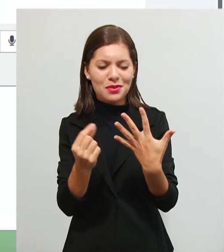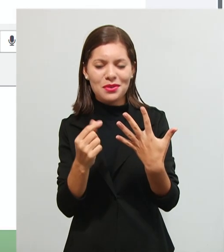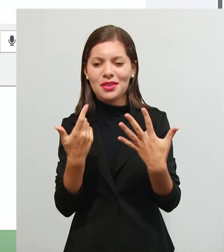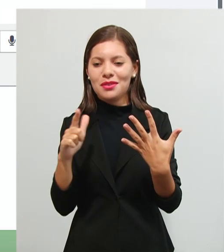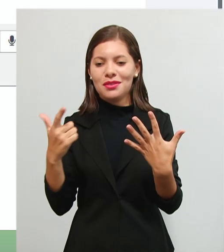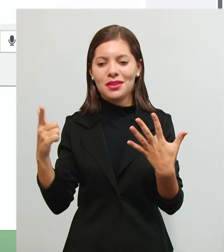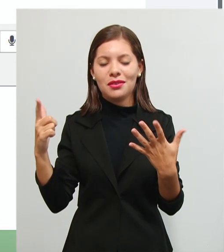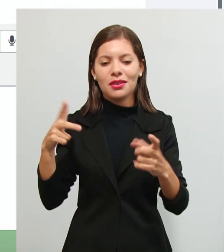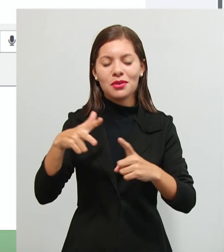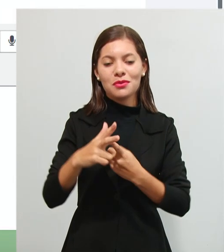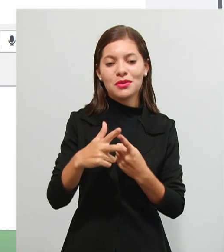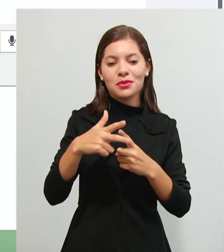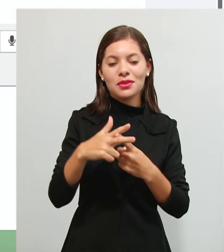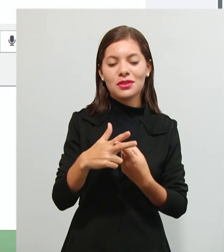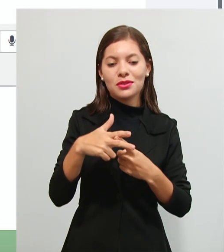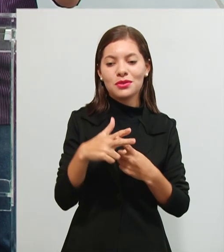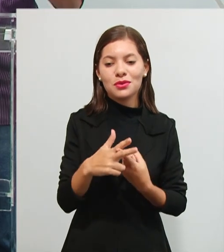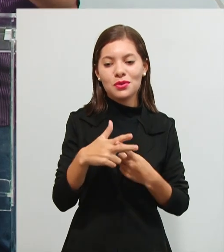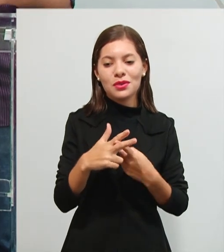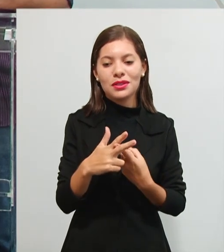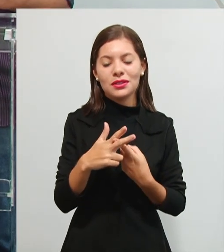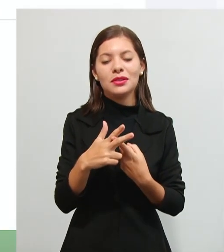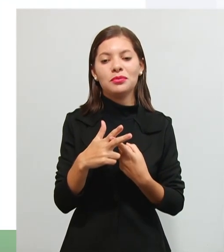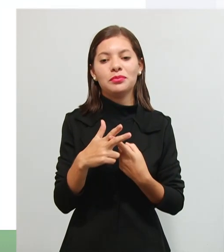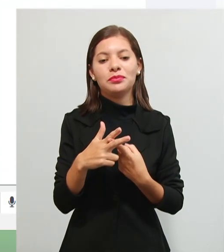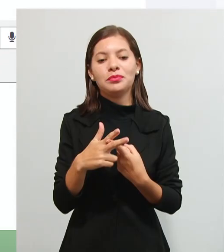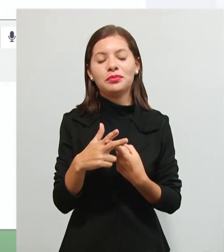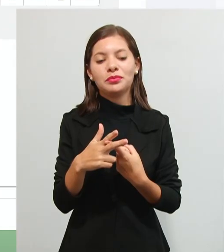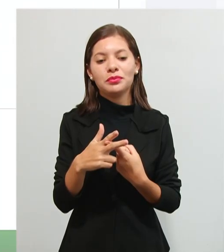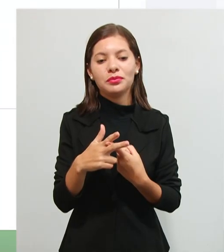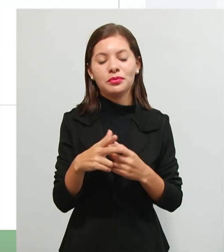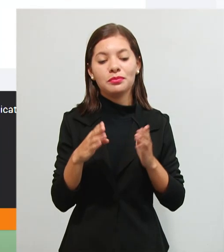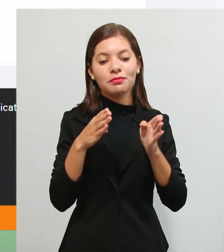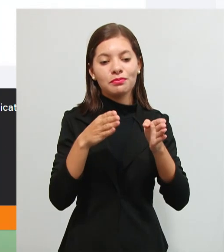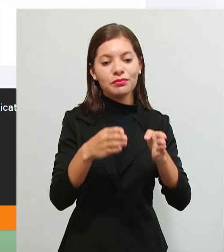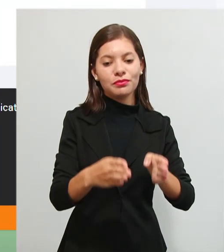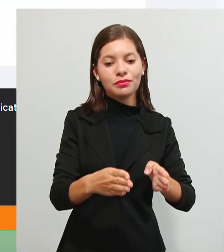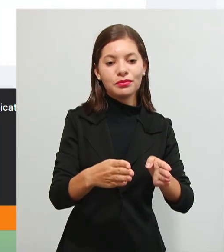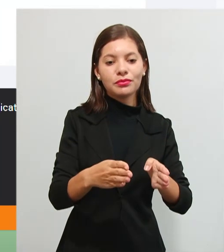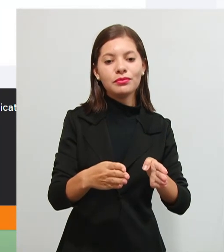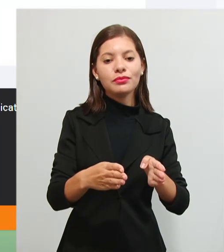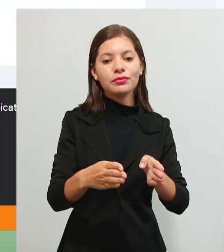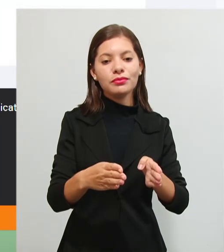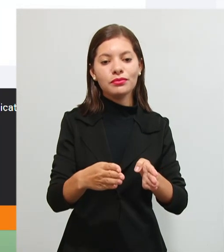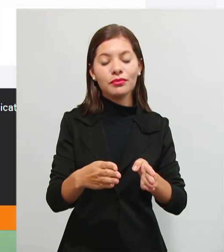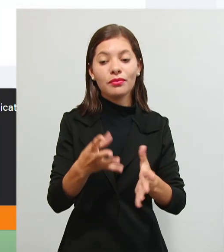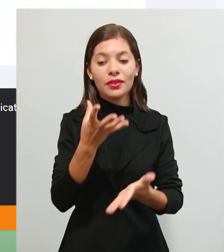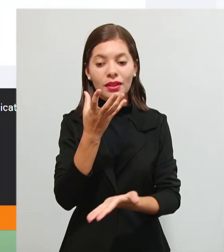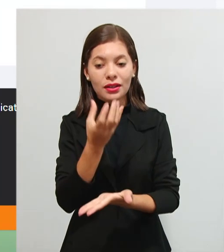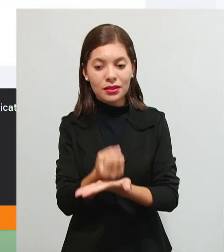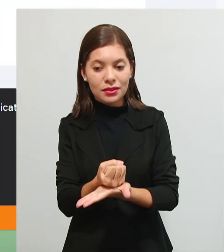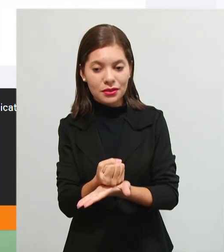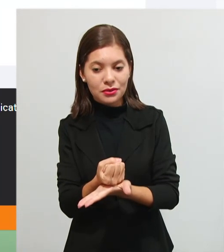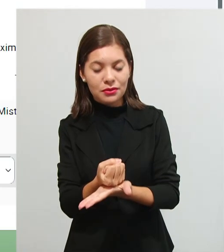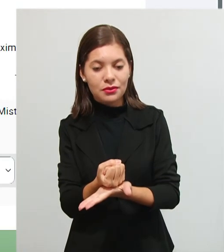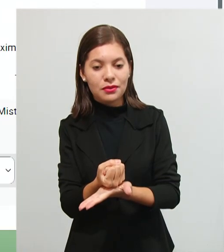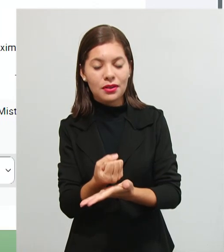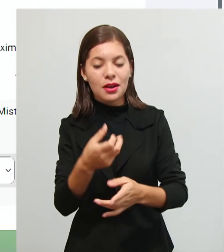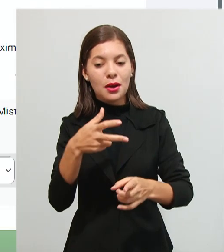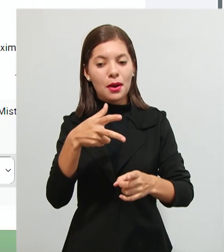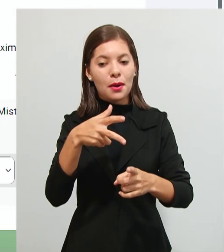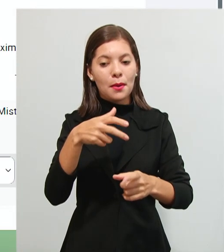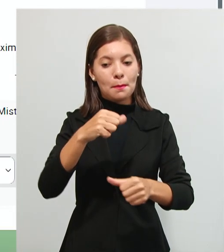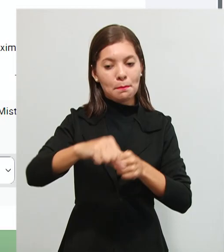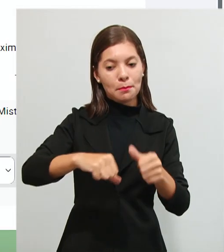as configurações, inclusive de feedback, se eu quero dar algum feedback específico, e eu posso vir em salvar